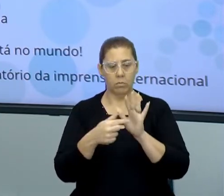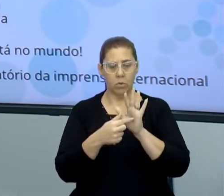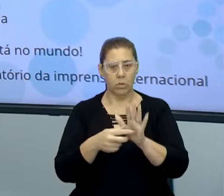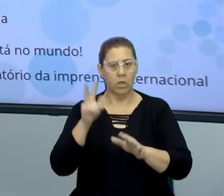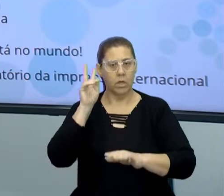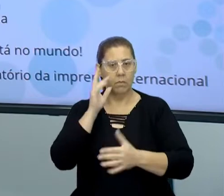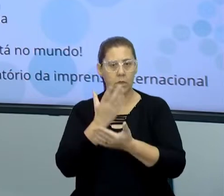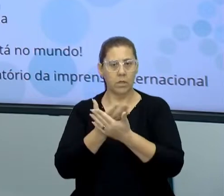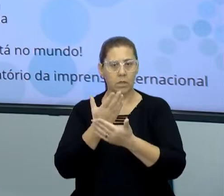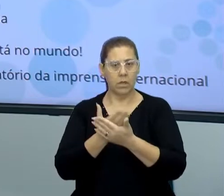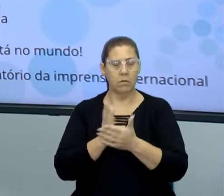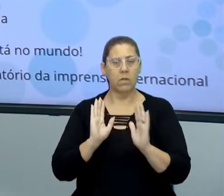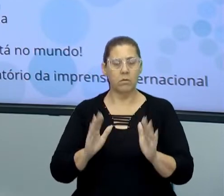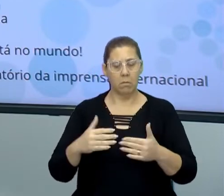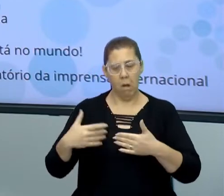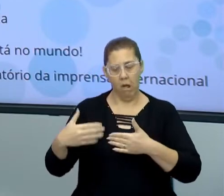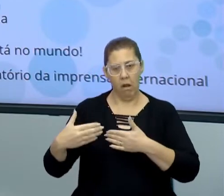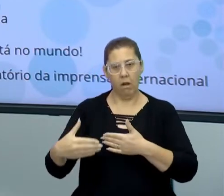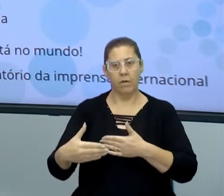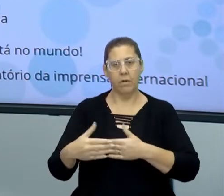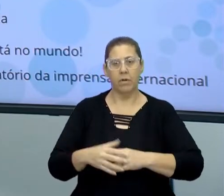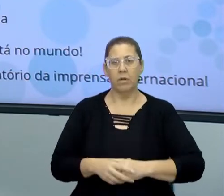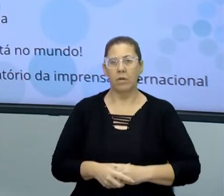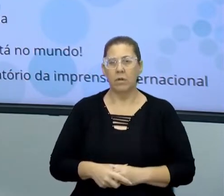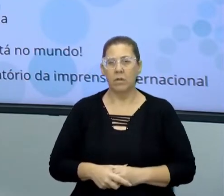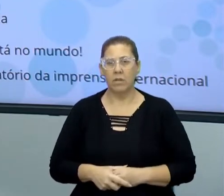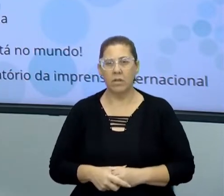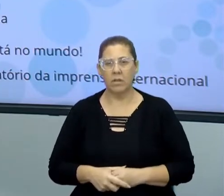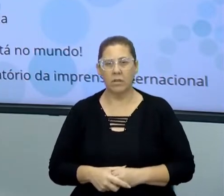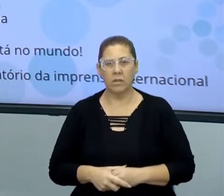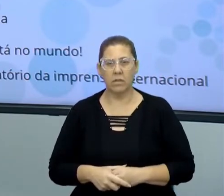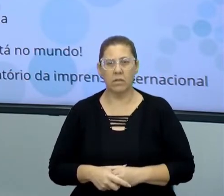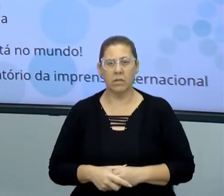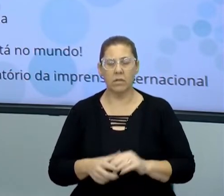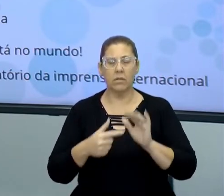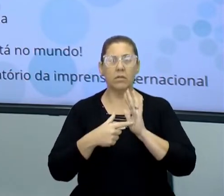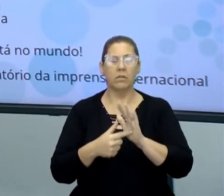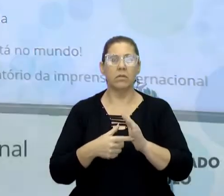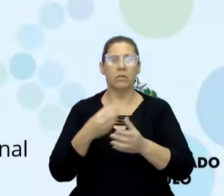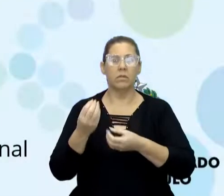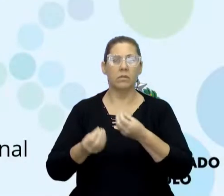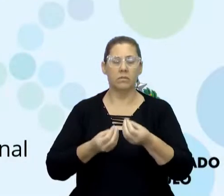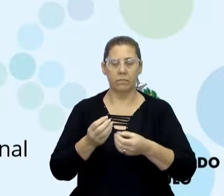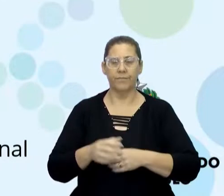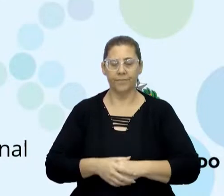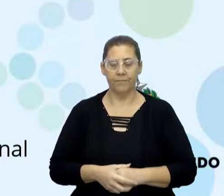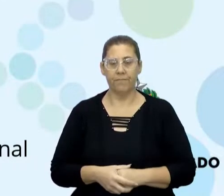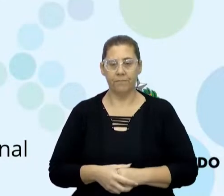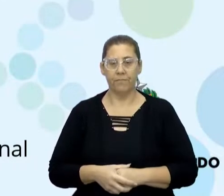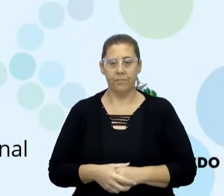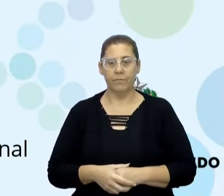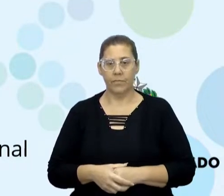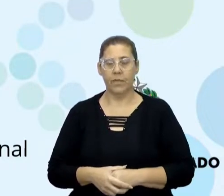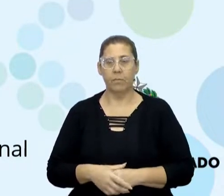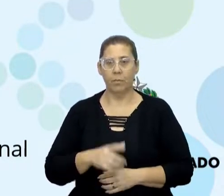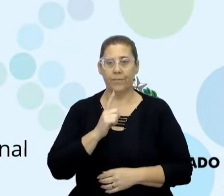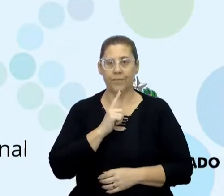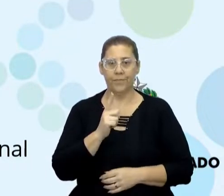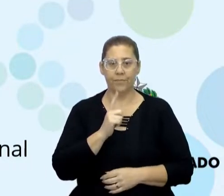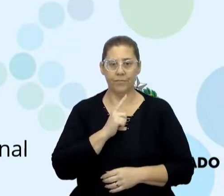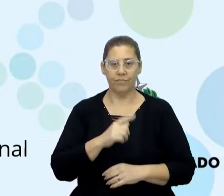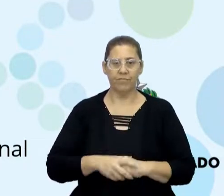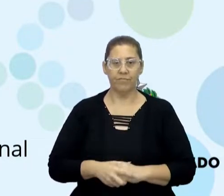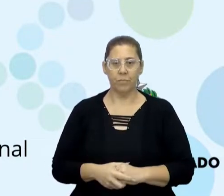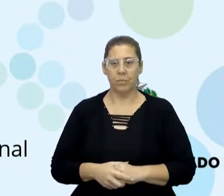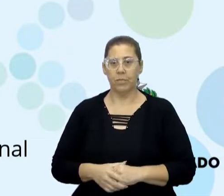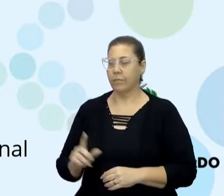que nós tivemos ao longo de várias aulas e o professor Mauro Farias representa isto. Que Vou legal. mostrar para vocês como. Olha só, vamos lá dar os créditos da tela. Estamos na semana